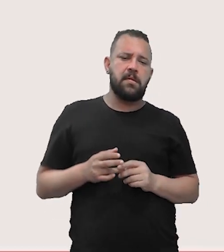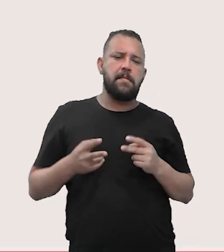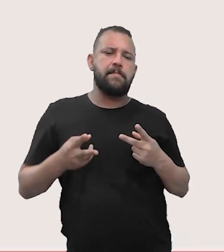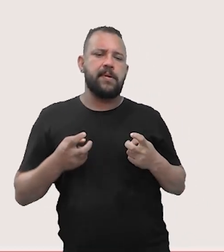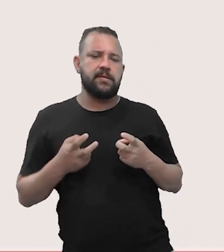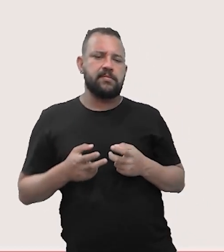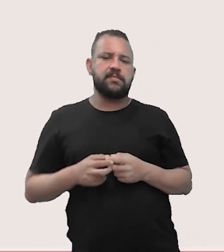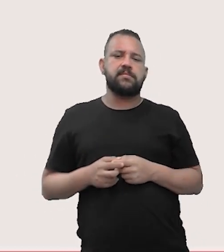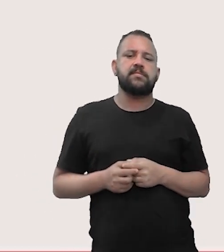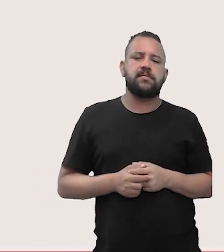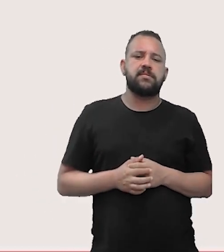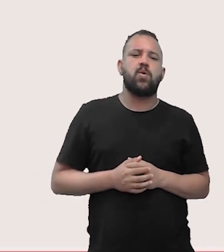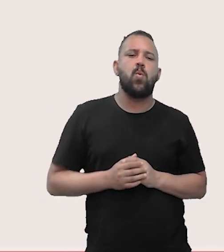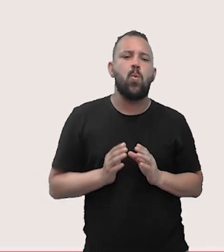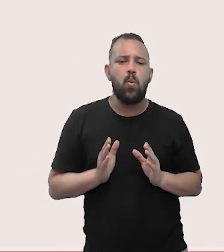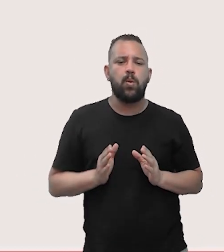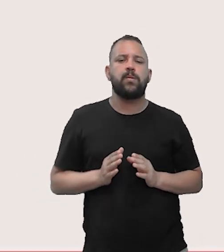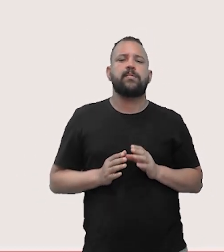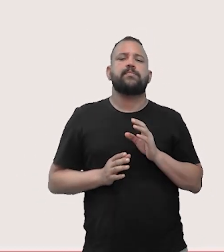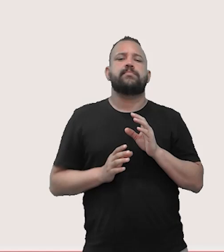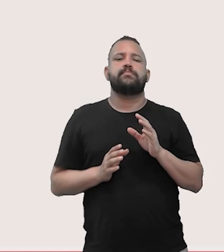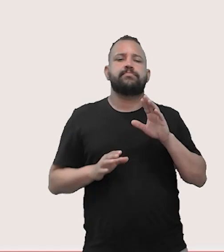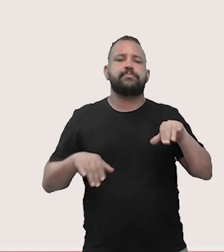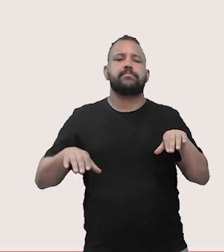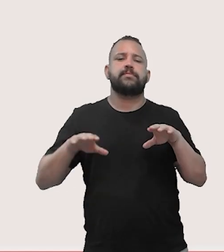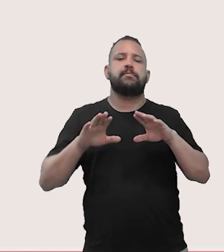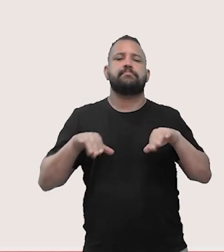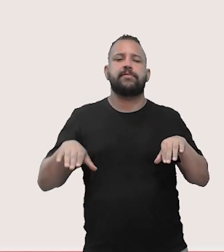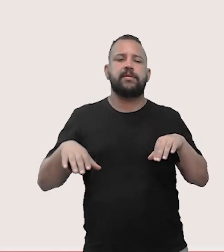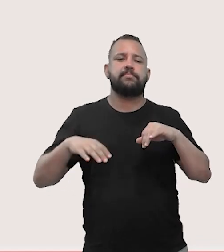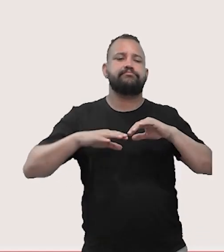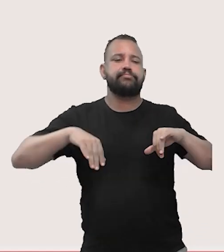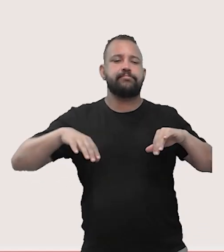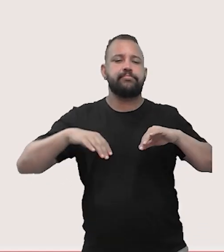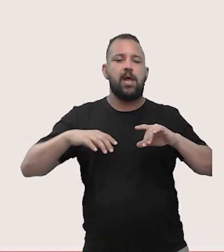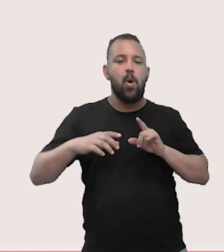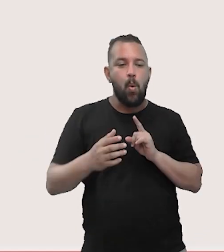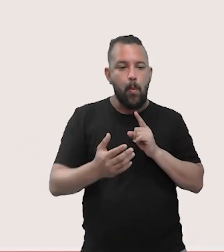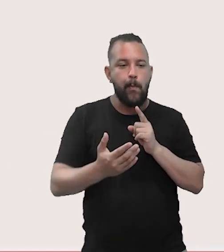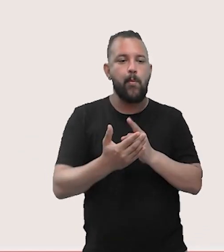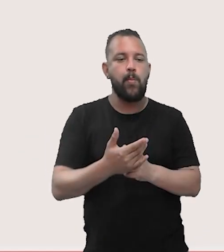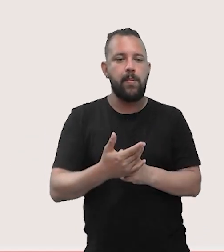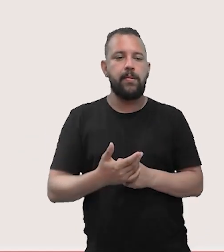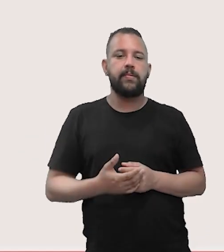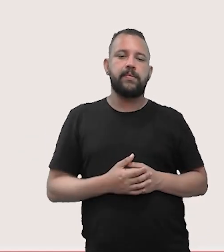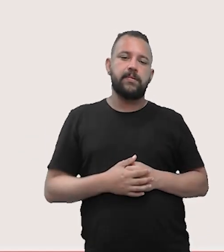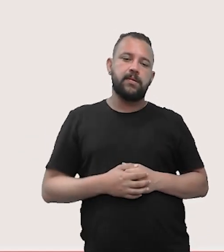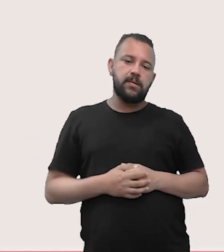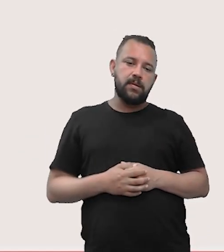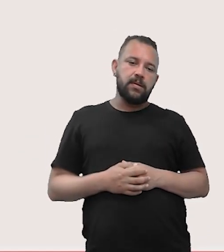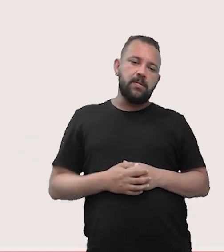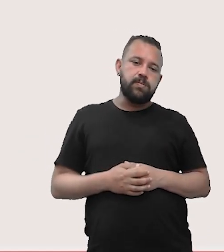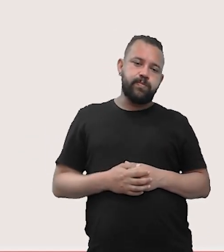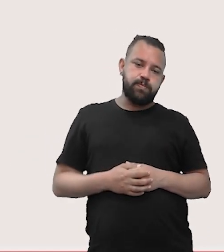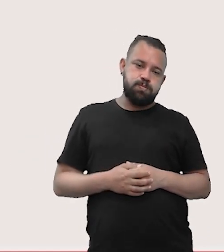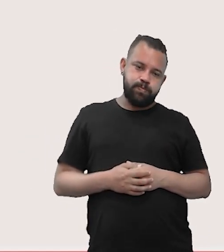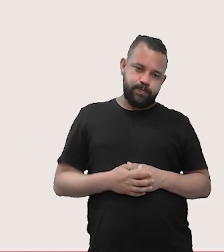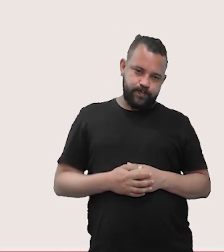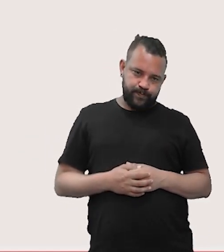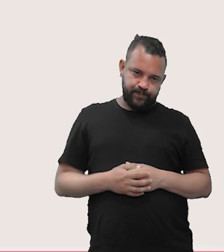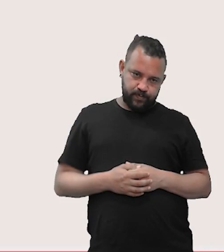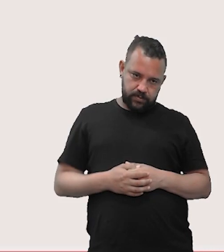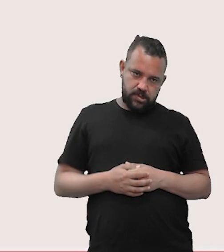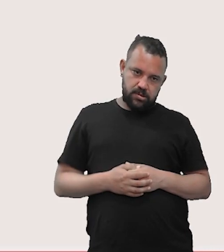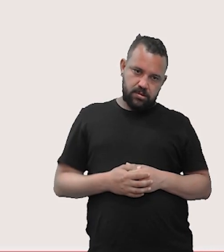primeiro elemento e o último. E eu vou eliminando o segundo com o penúltimo, assim por diante, eliminando um a um. E